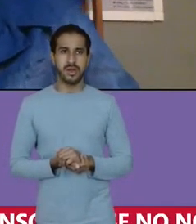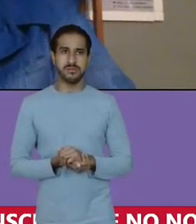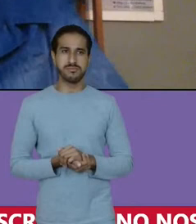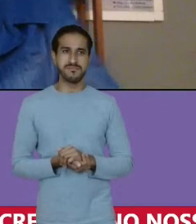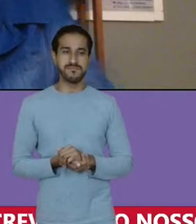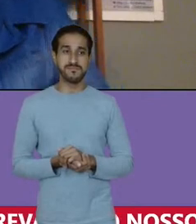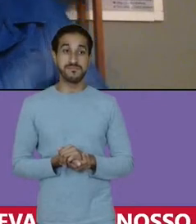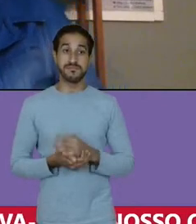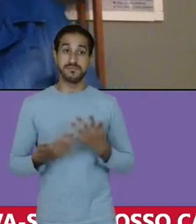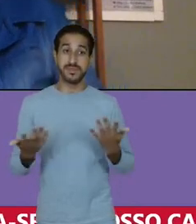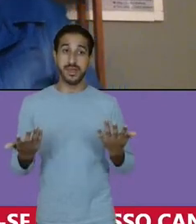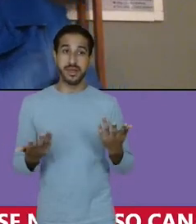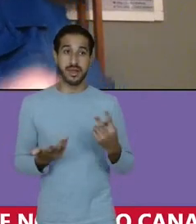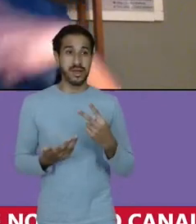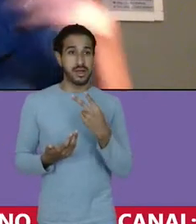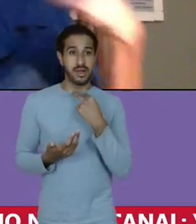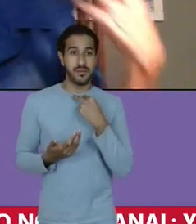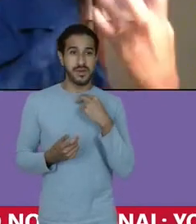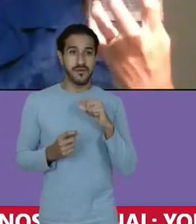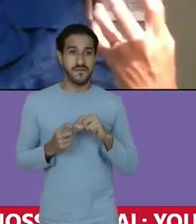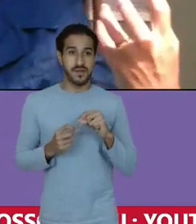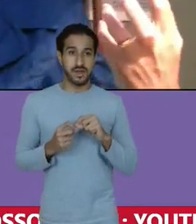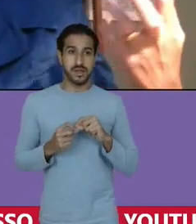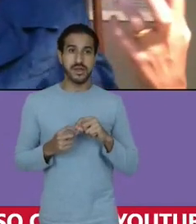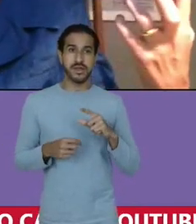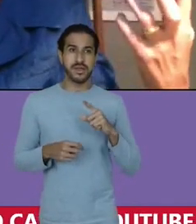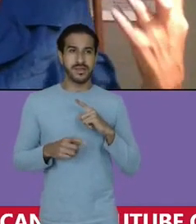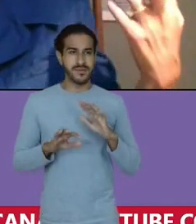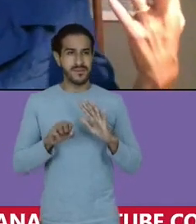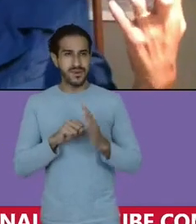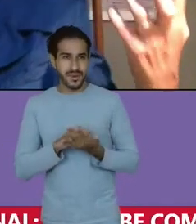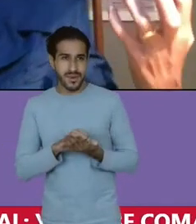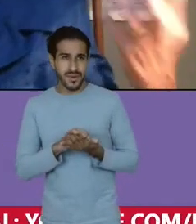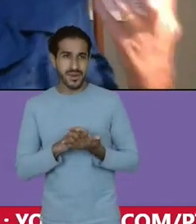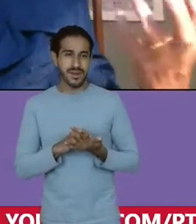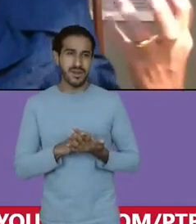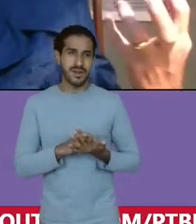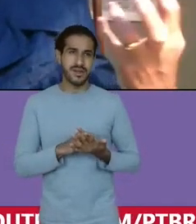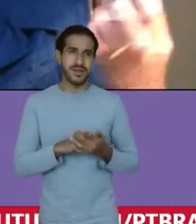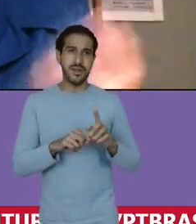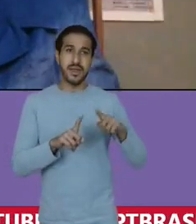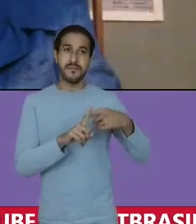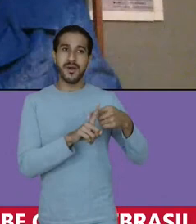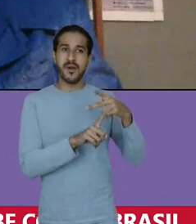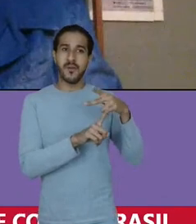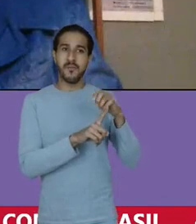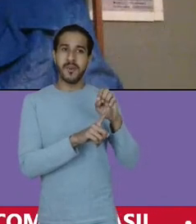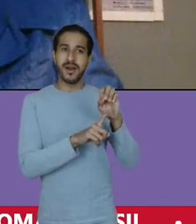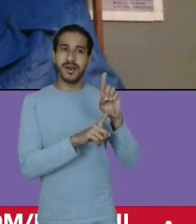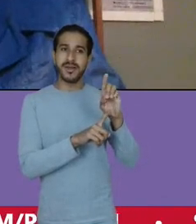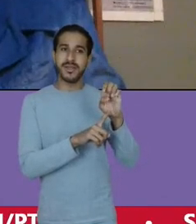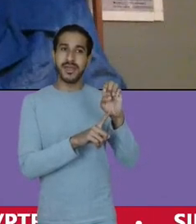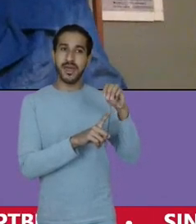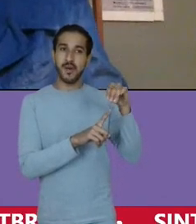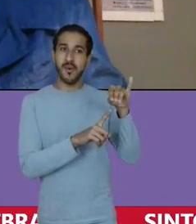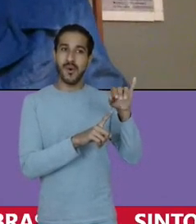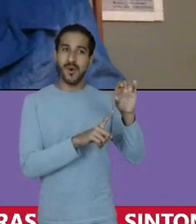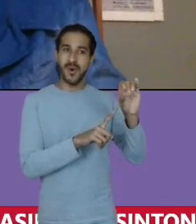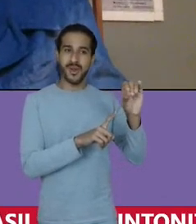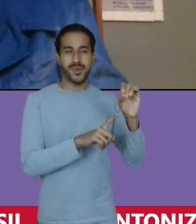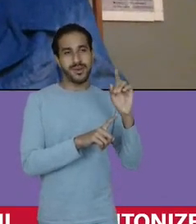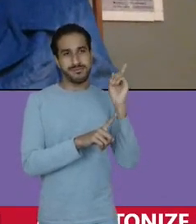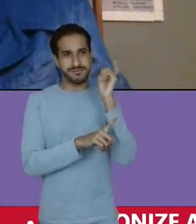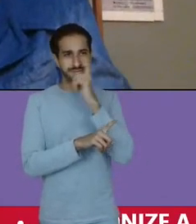ofício. Então, você não poder fazer porque tem uma pandemia e porque tem um pandemônio é muito cruel. É, desse